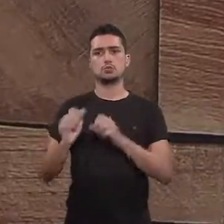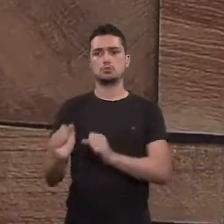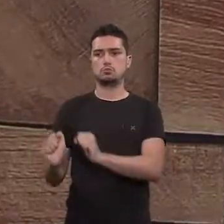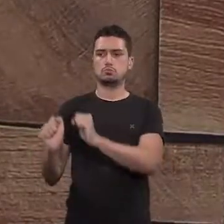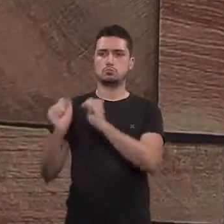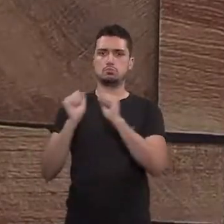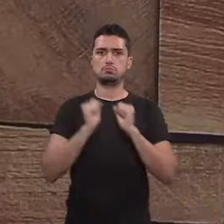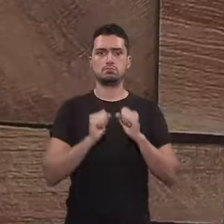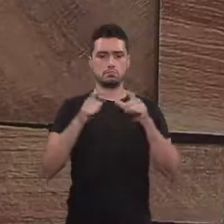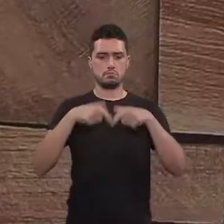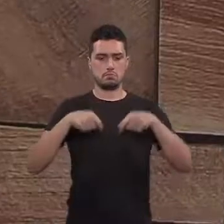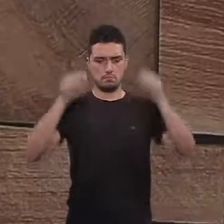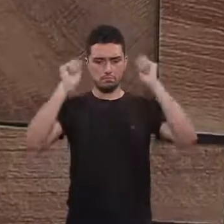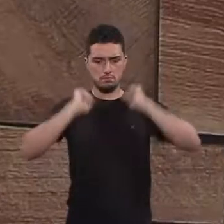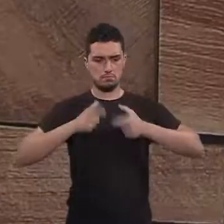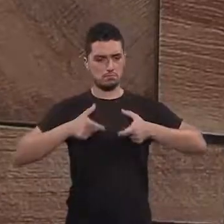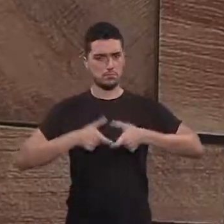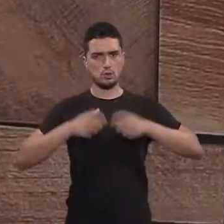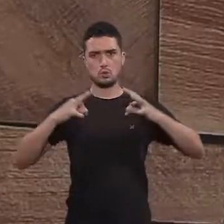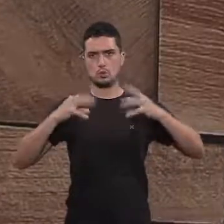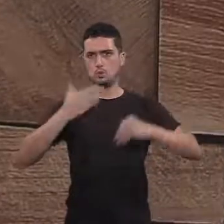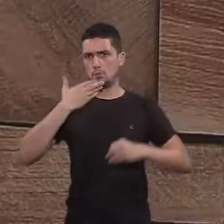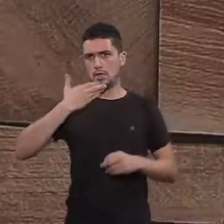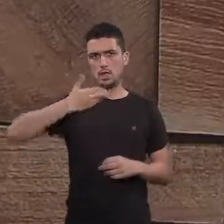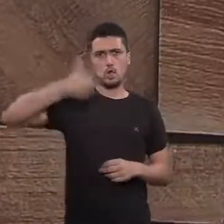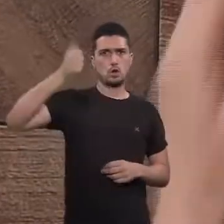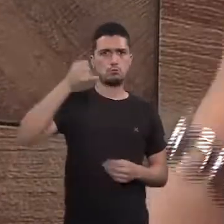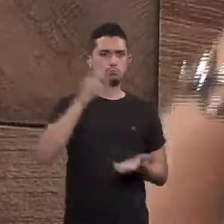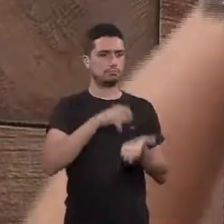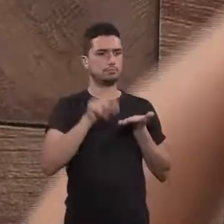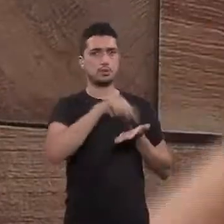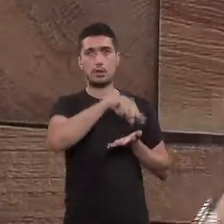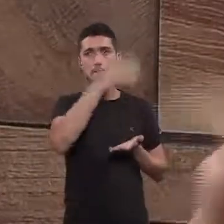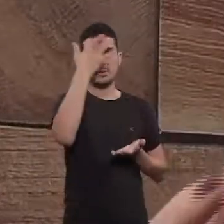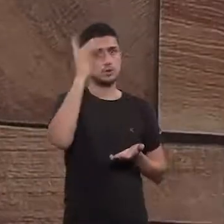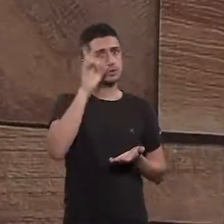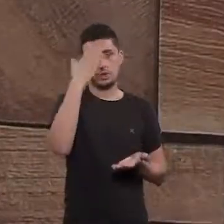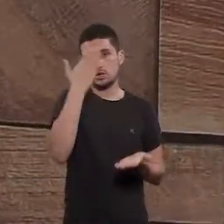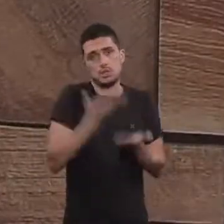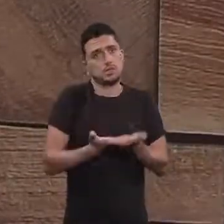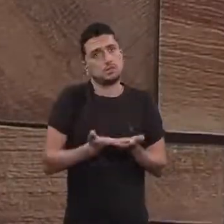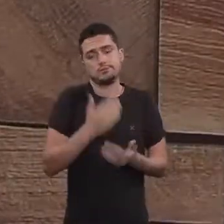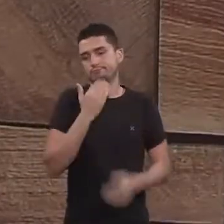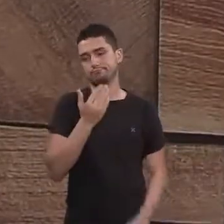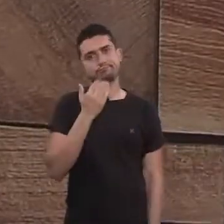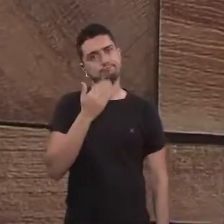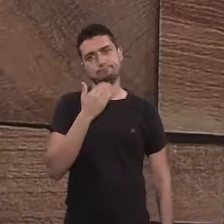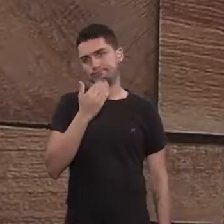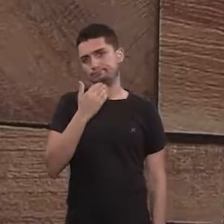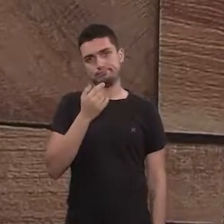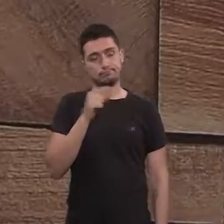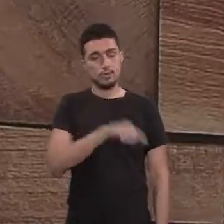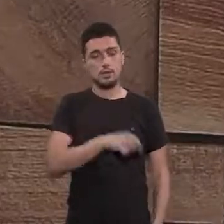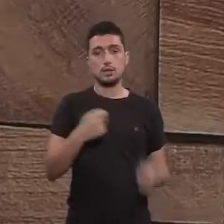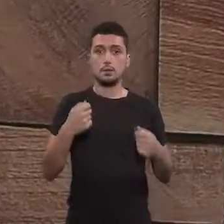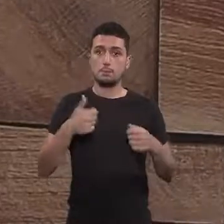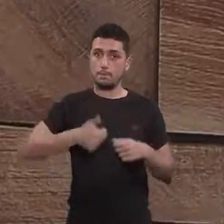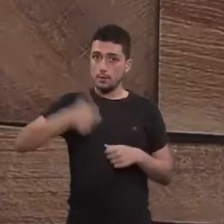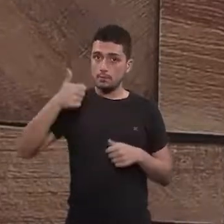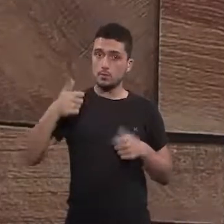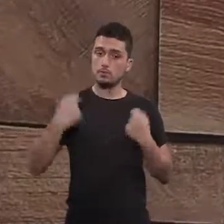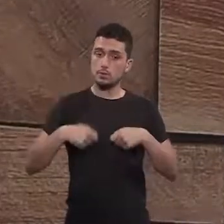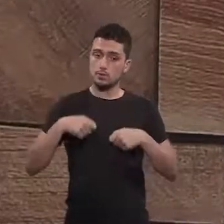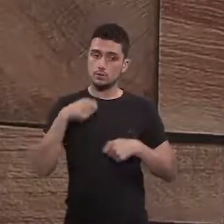do mundo. Se o paciente não acredita, não adianta, ele não vai ser curado. Então, a medicina tem que explorar algo muito mais, é a crença, é o acreditar, é